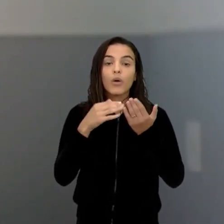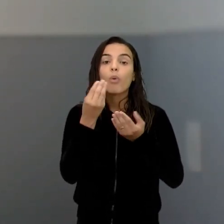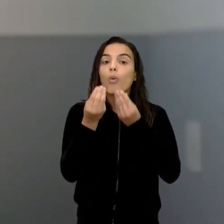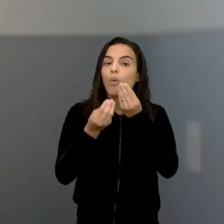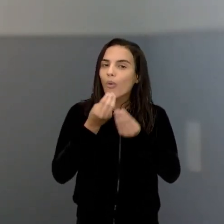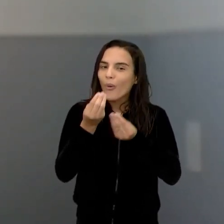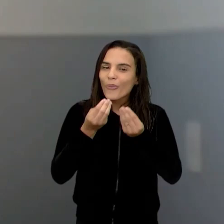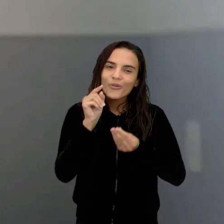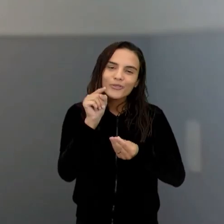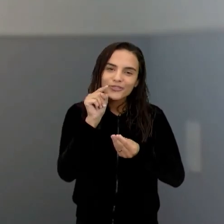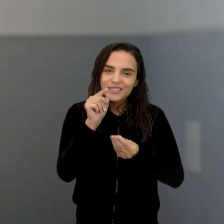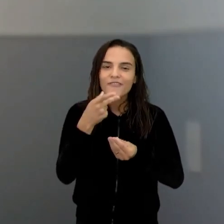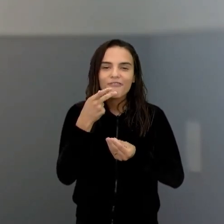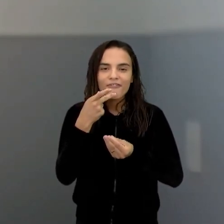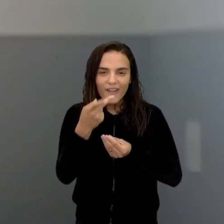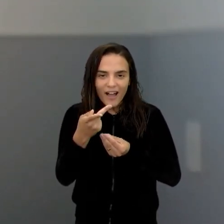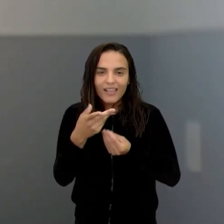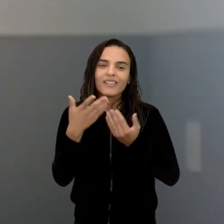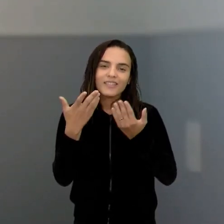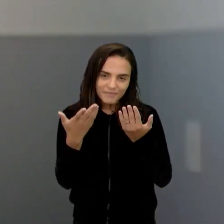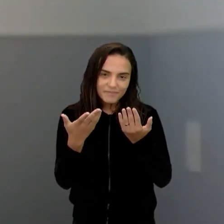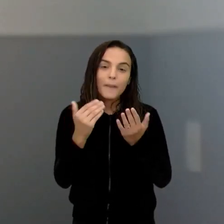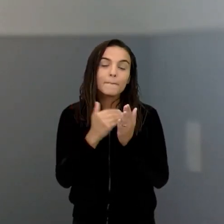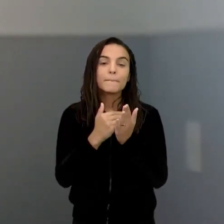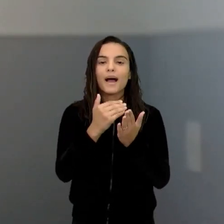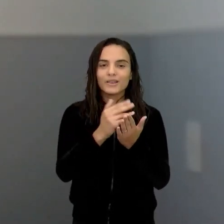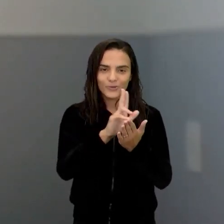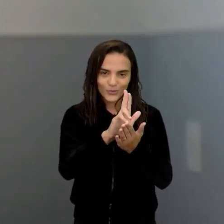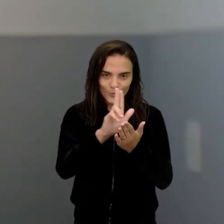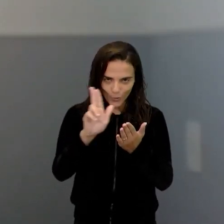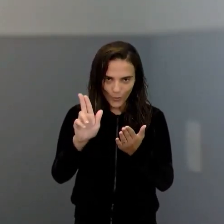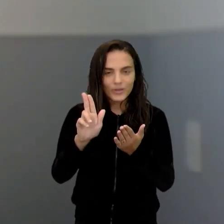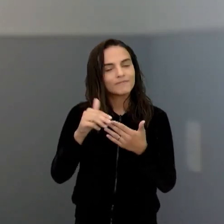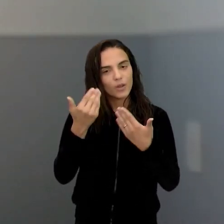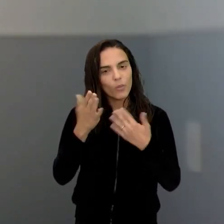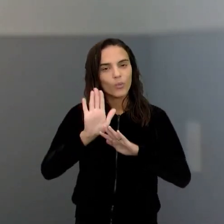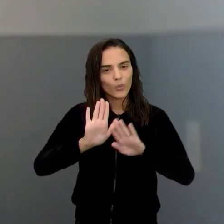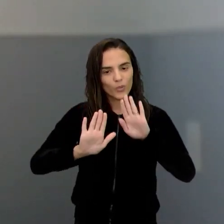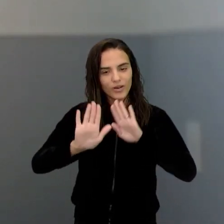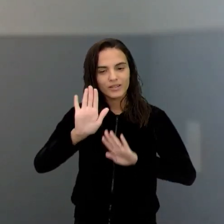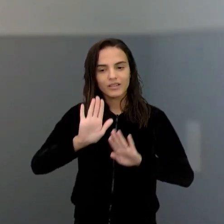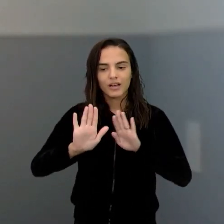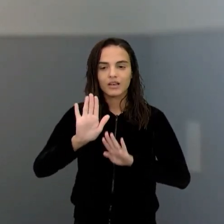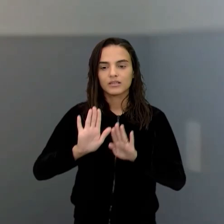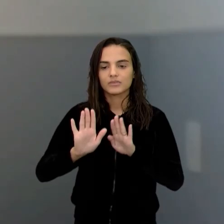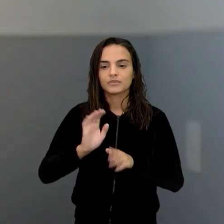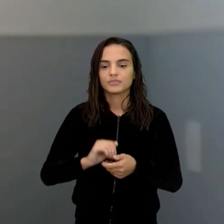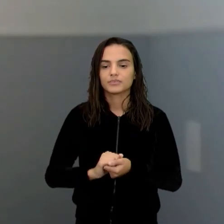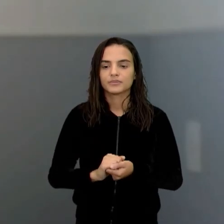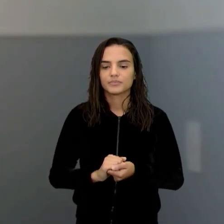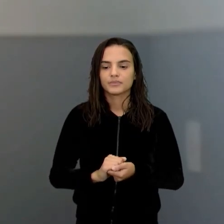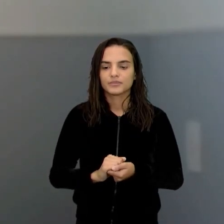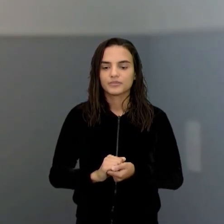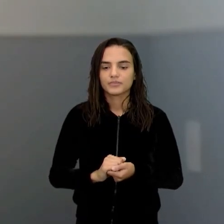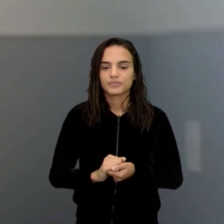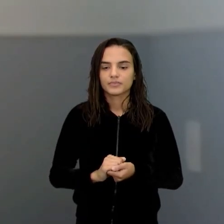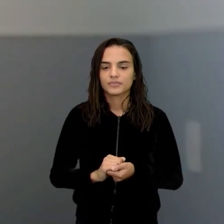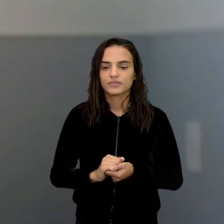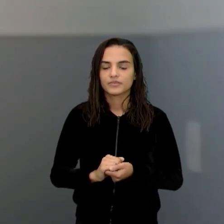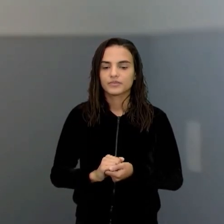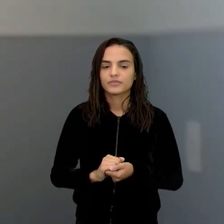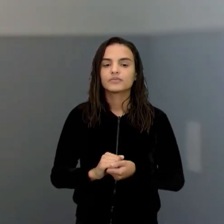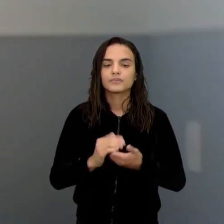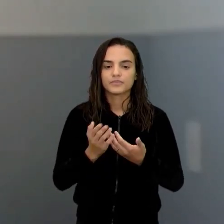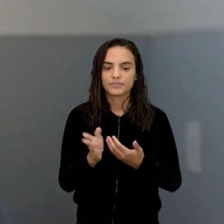que vocês estão transmitindo mais do que a nomenclatura. Tomem cuidado para não estarem